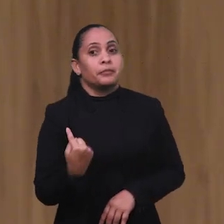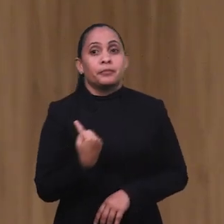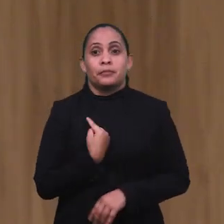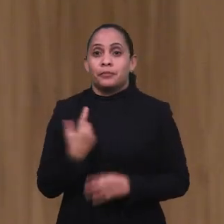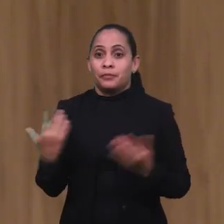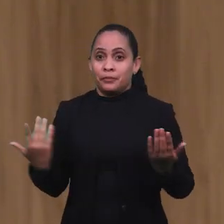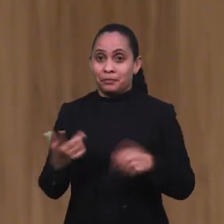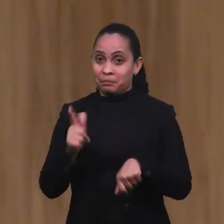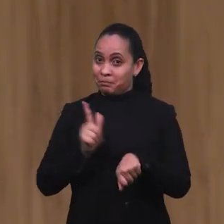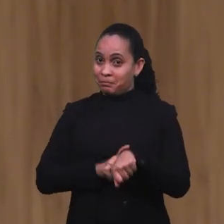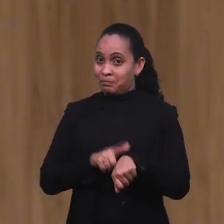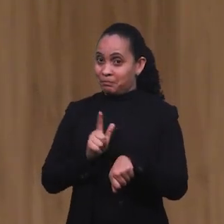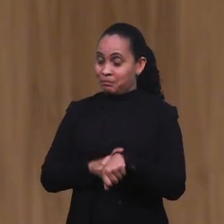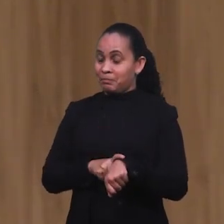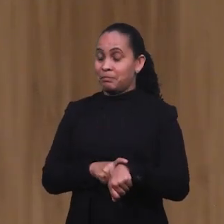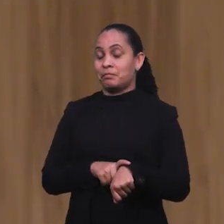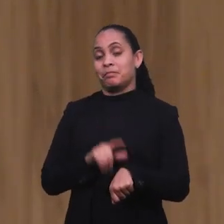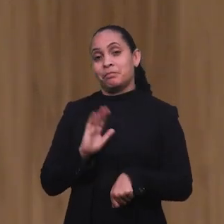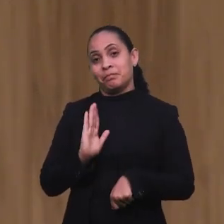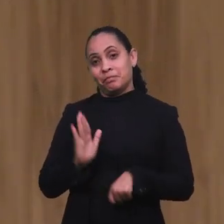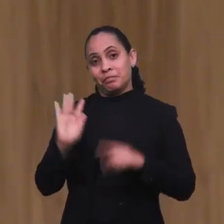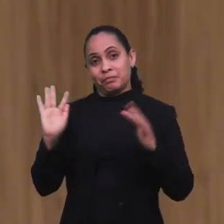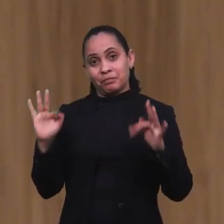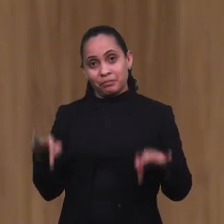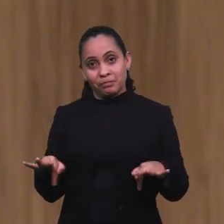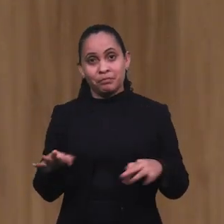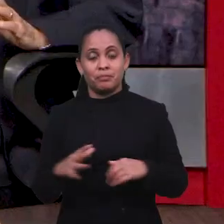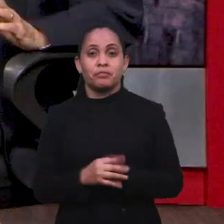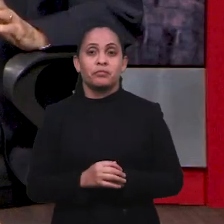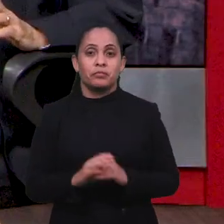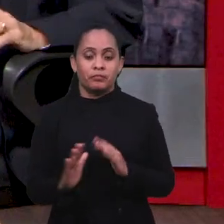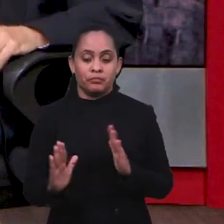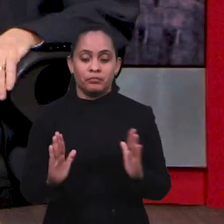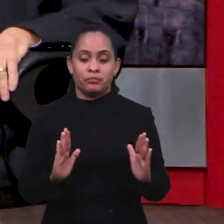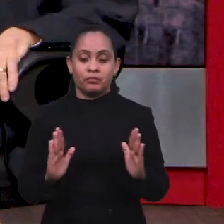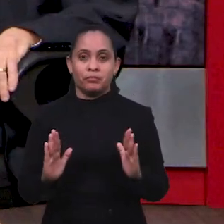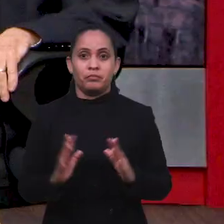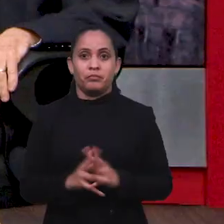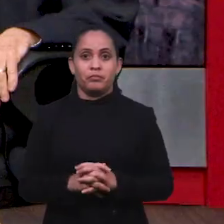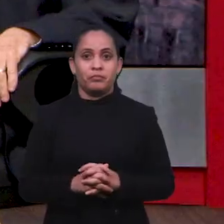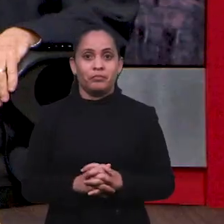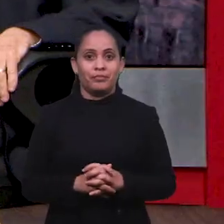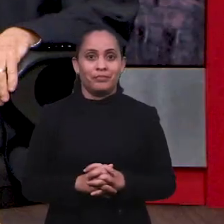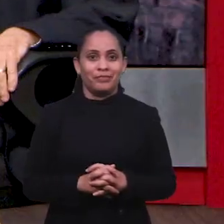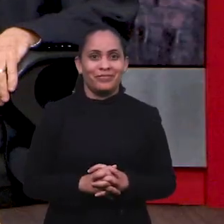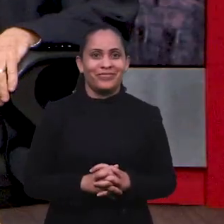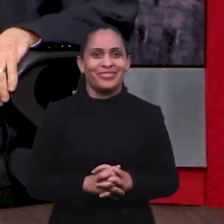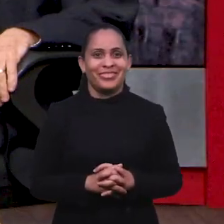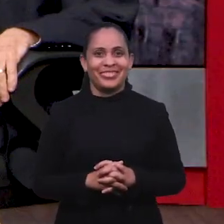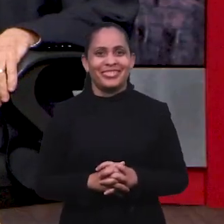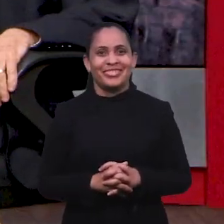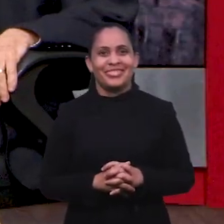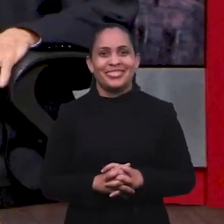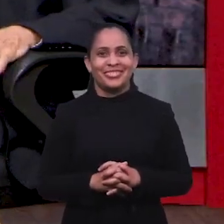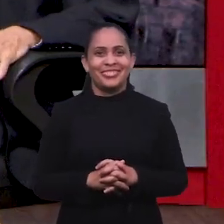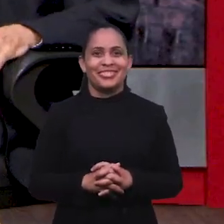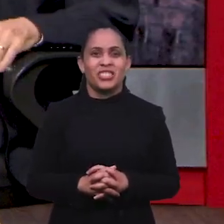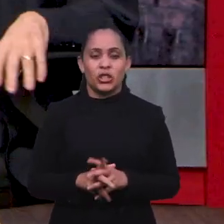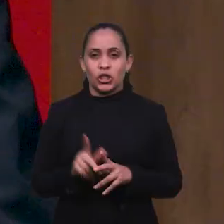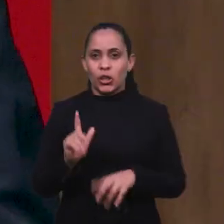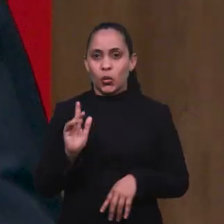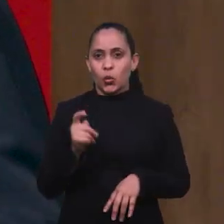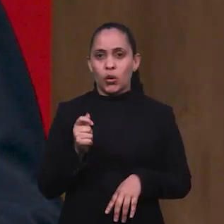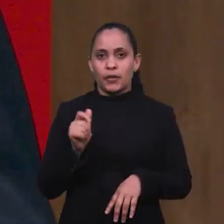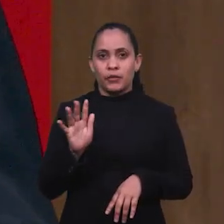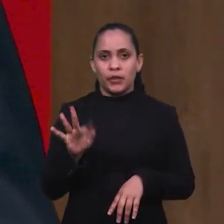Nós estamos com o nosso tempo dentro do nosso regulamento, né? Isso.